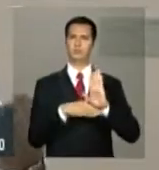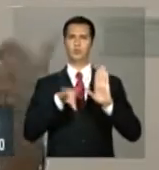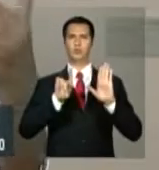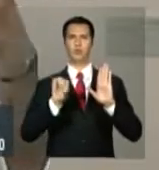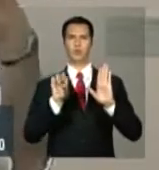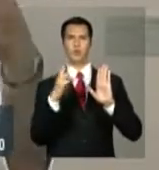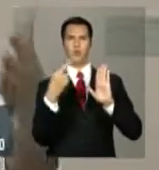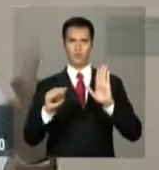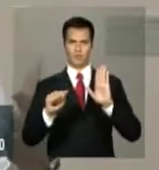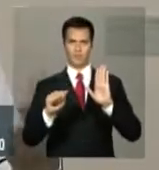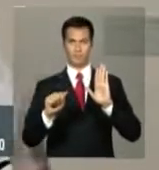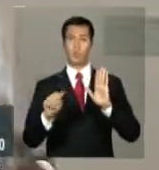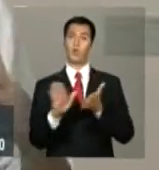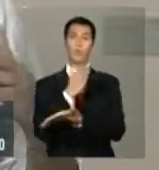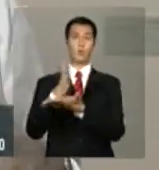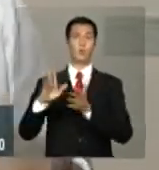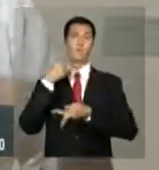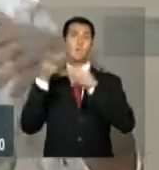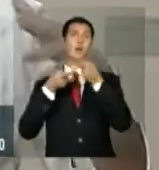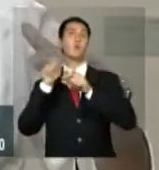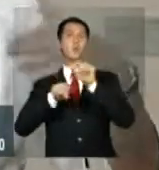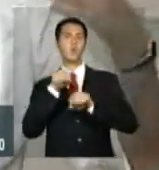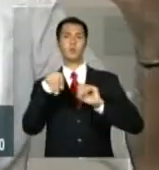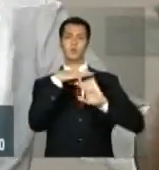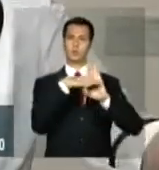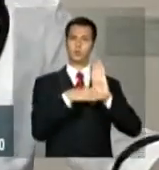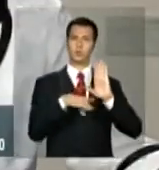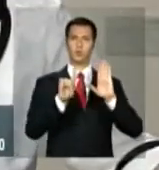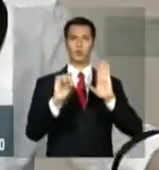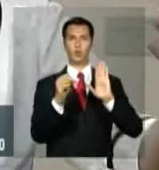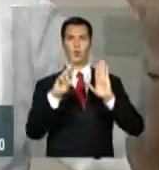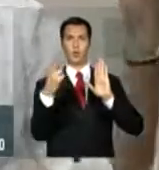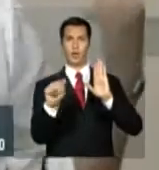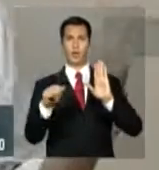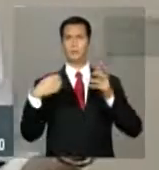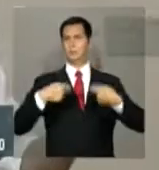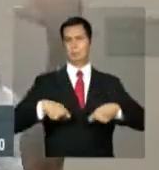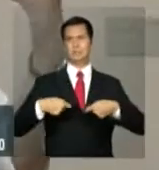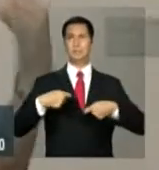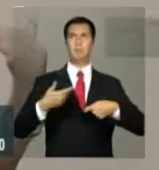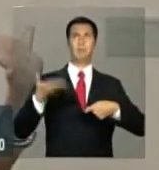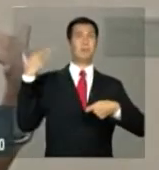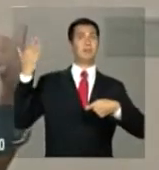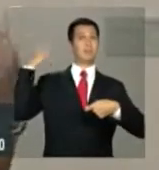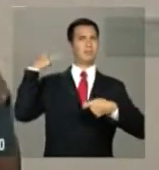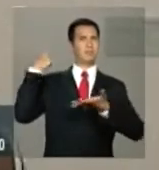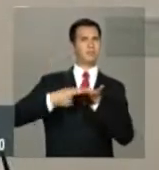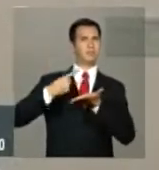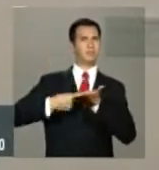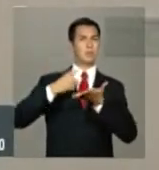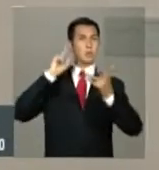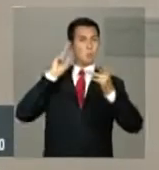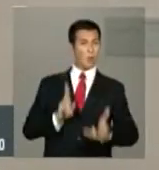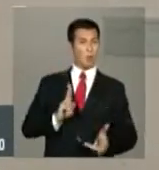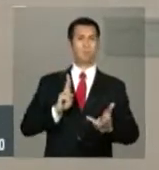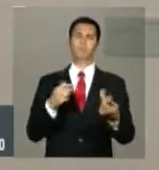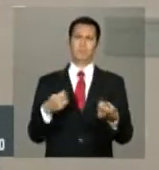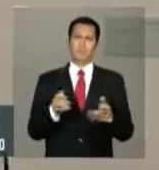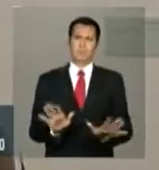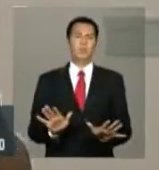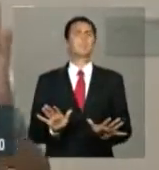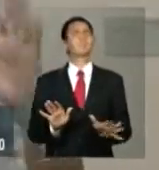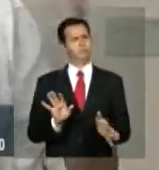que diz que a rodada de Doha não pode ser nos mesmos termos dos acordos anteriores.